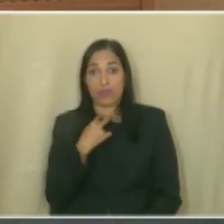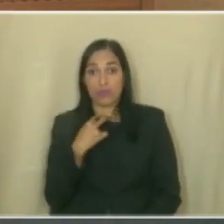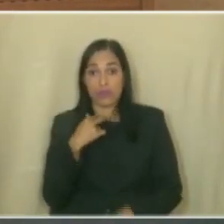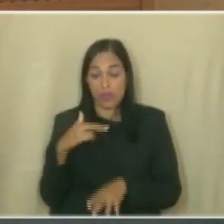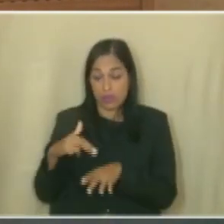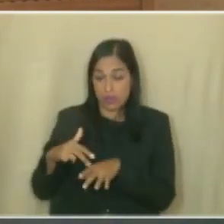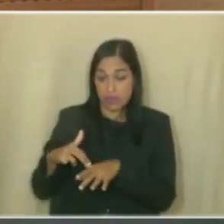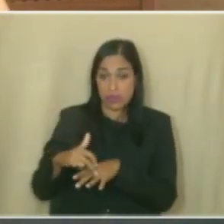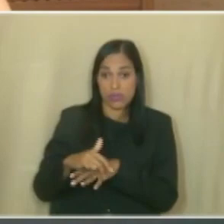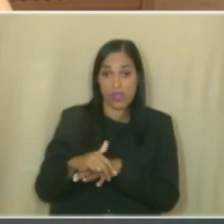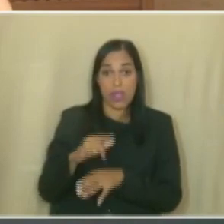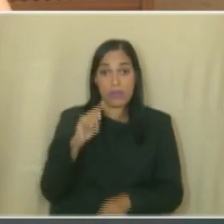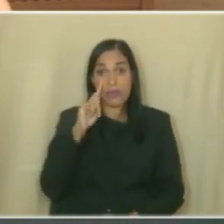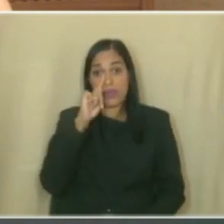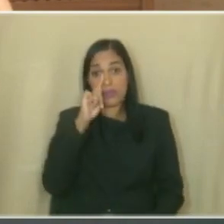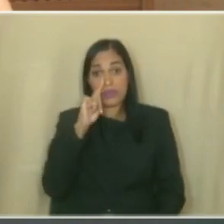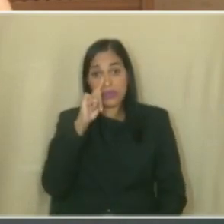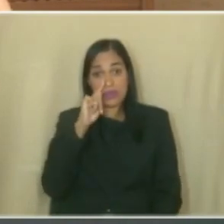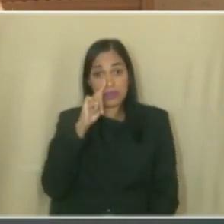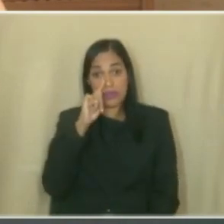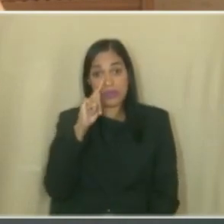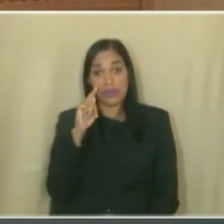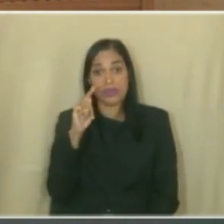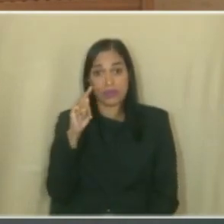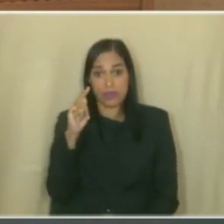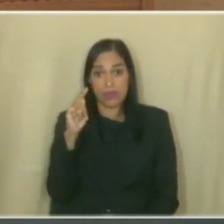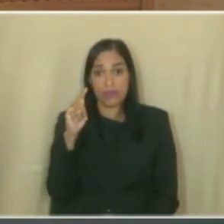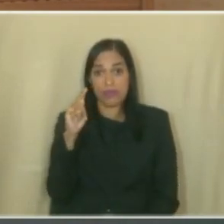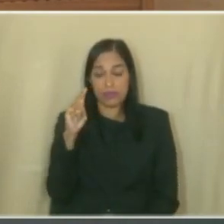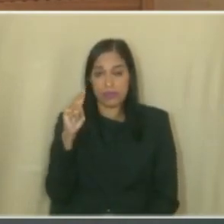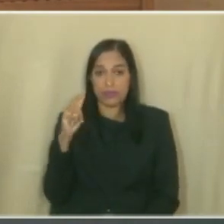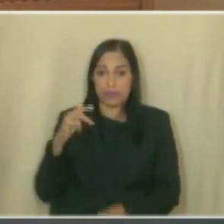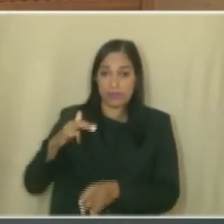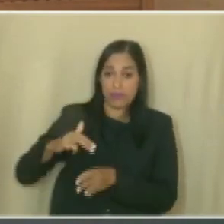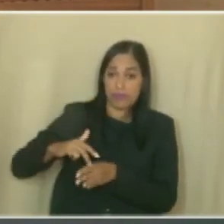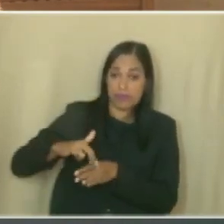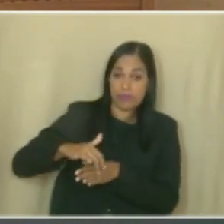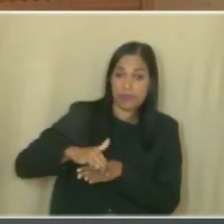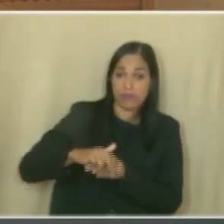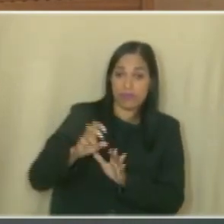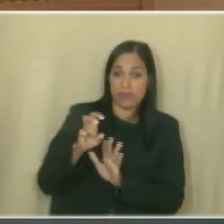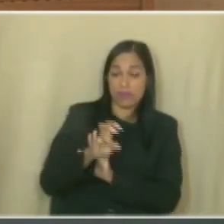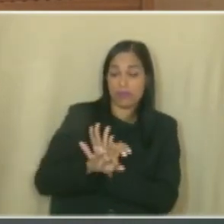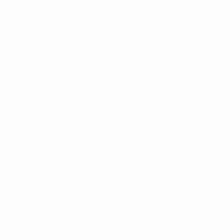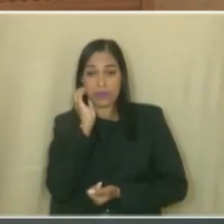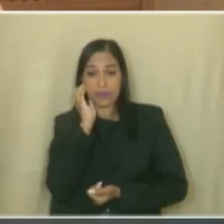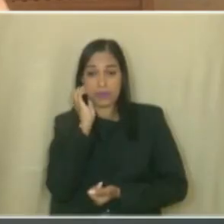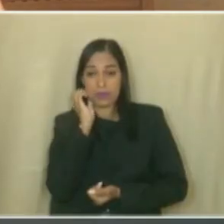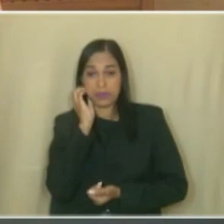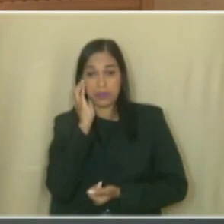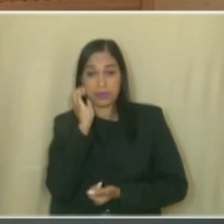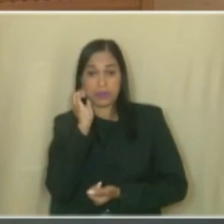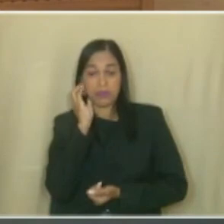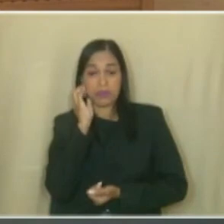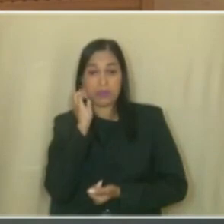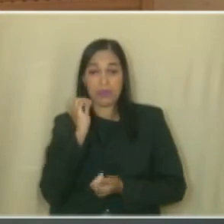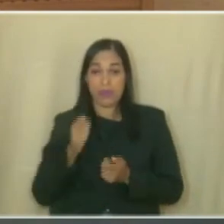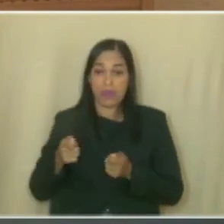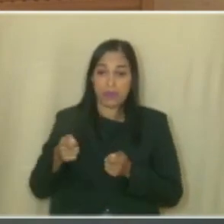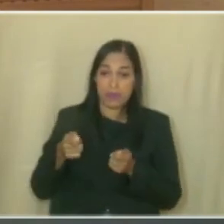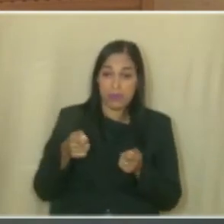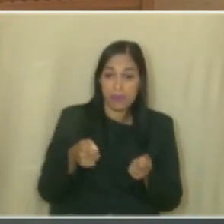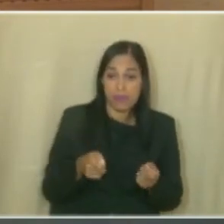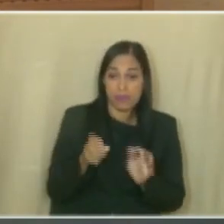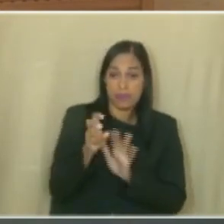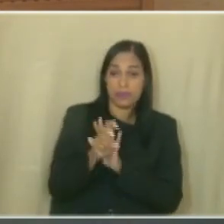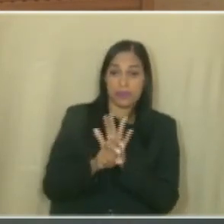muito perigoso para descer a escadaria com a cadeira de rodas. Leva a cadeira de rodas